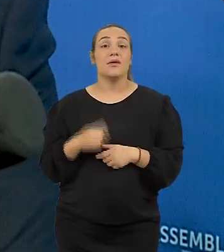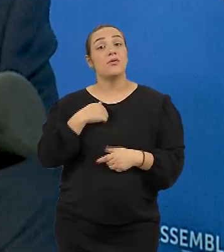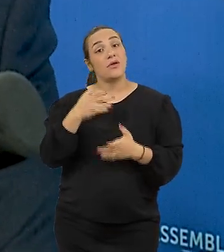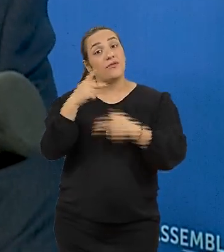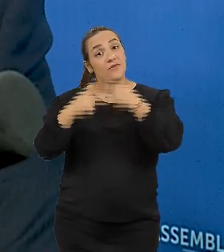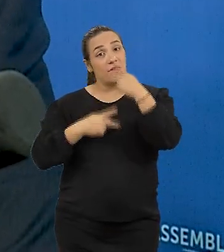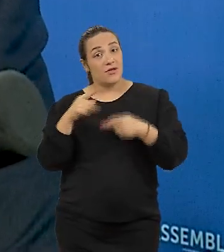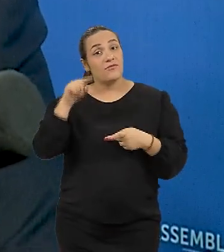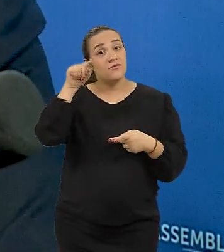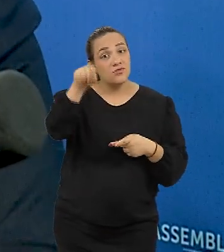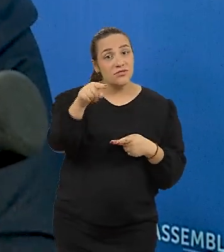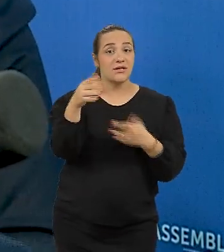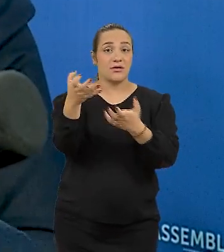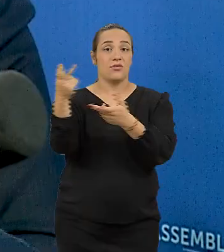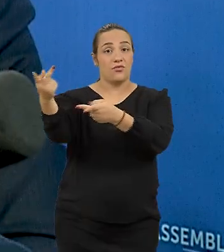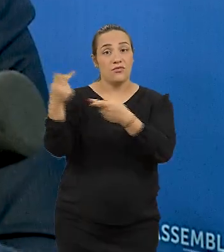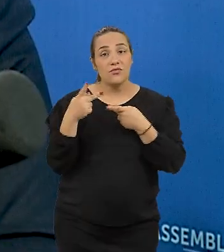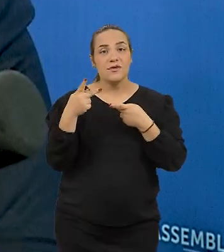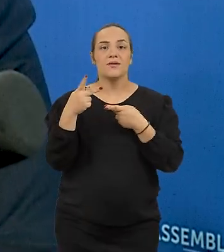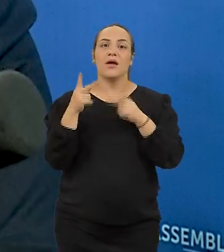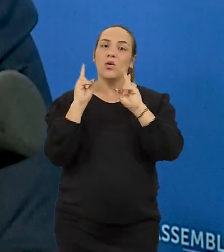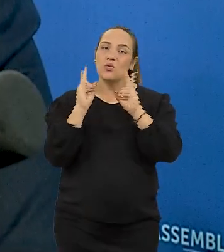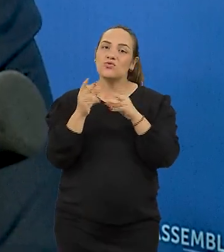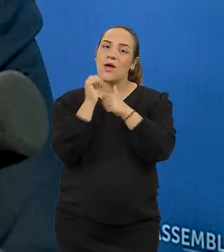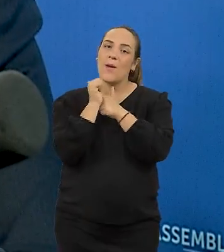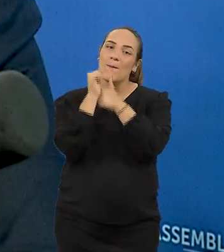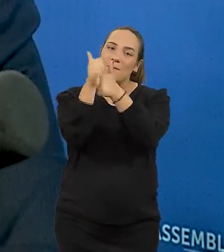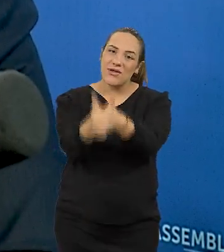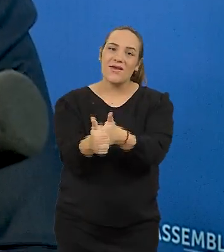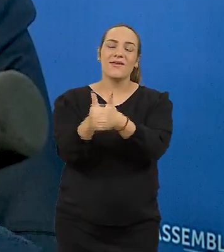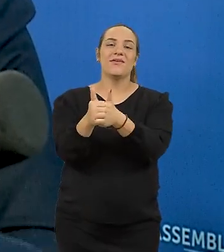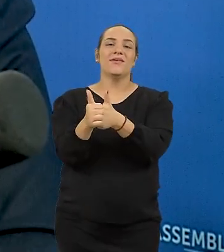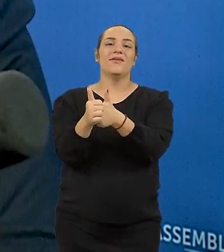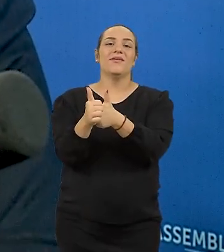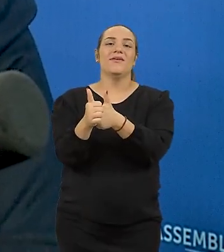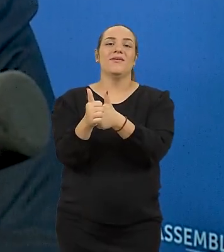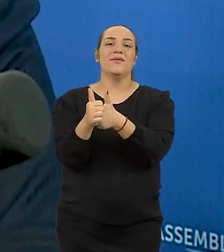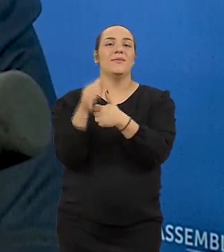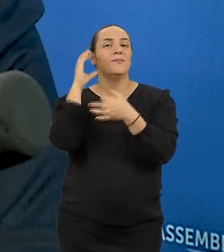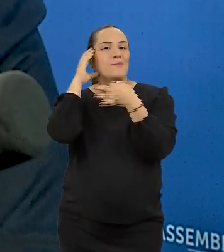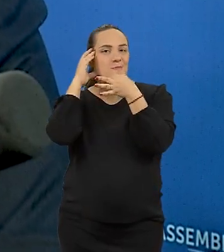agora eu quero falar com você. Quero convidar para que continue